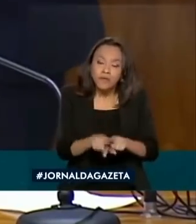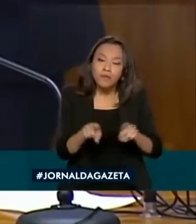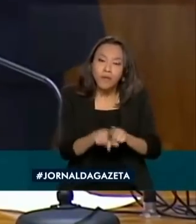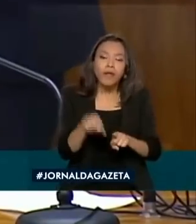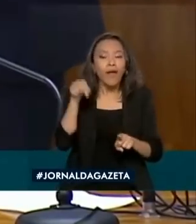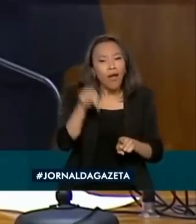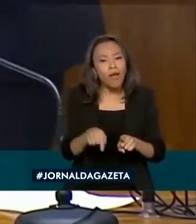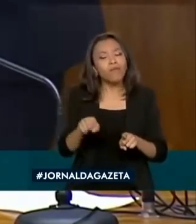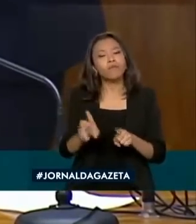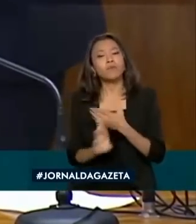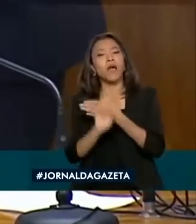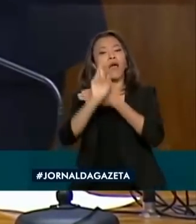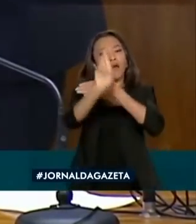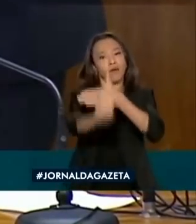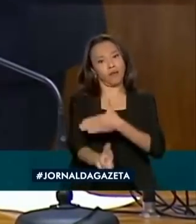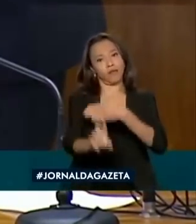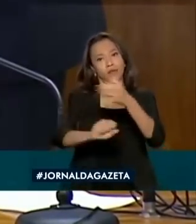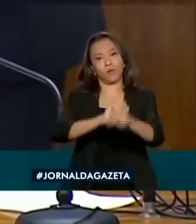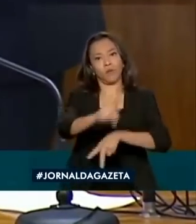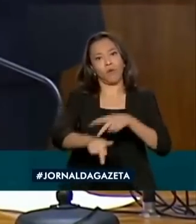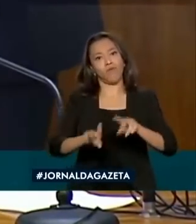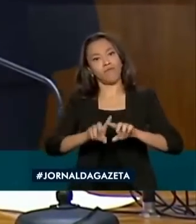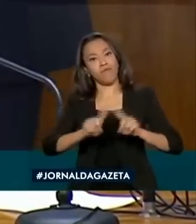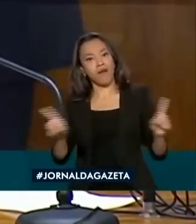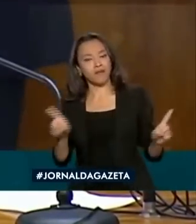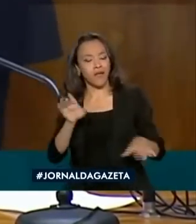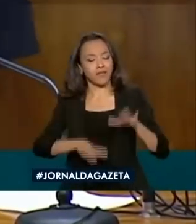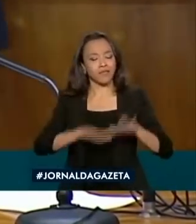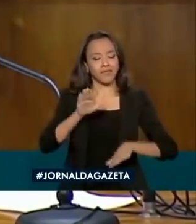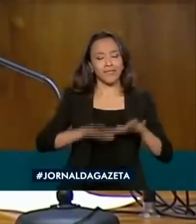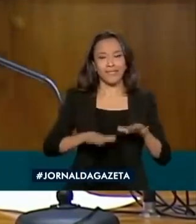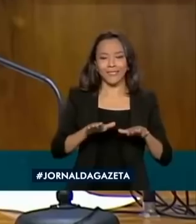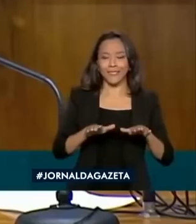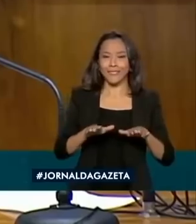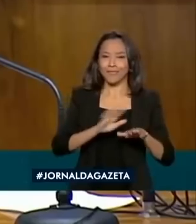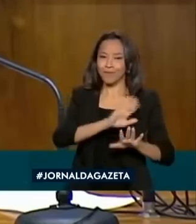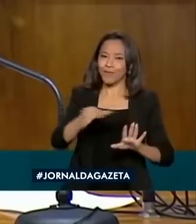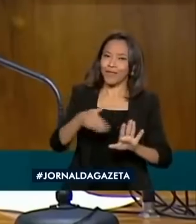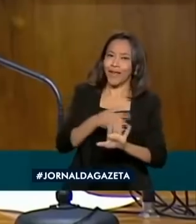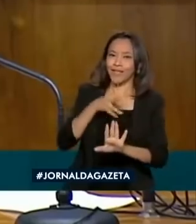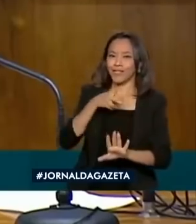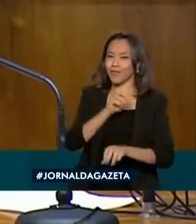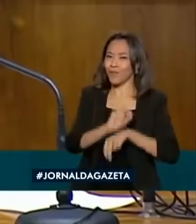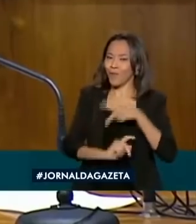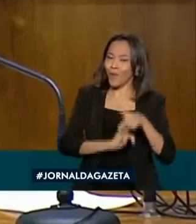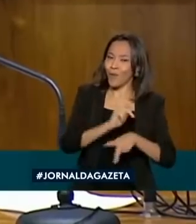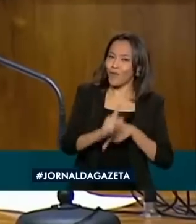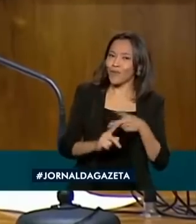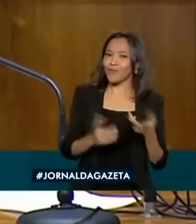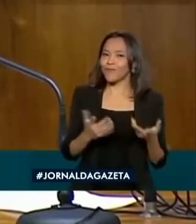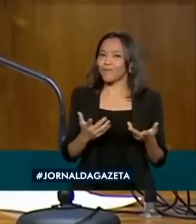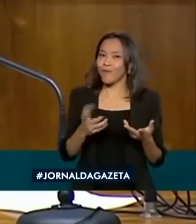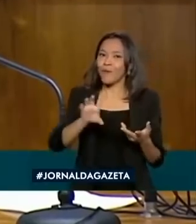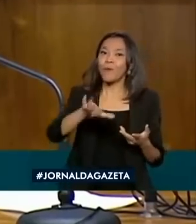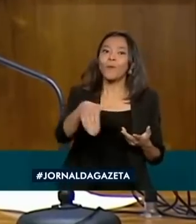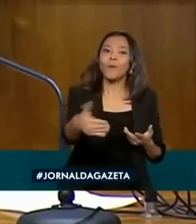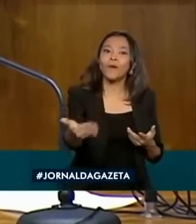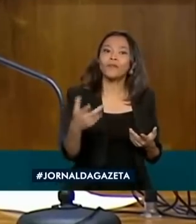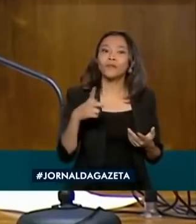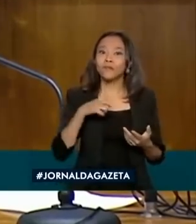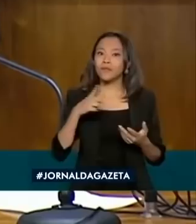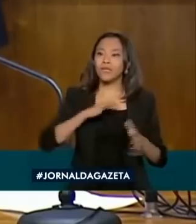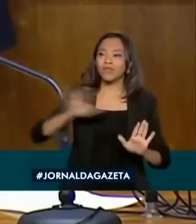do povo. Mas muitas vezes, esse pretenso povo age antidemocraticamente, quando animado por